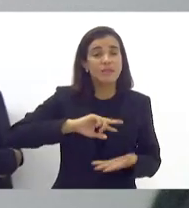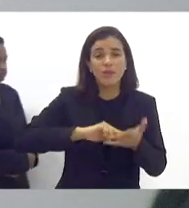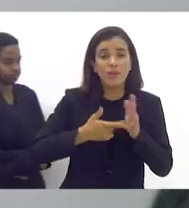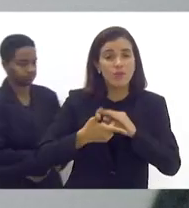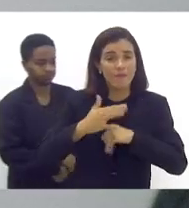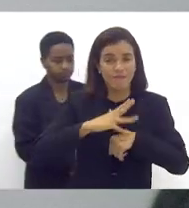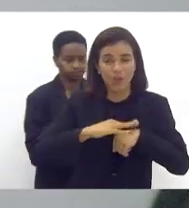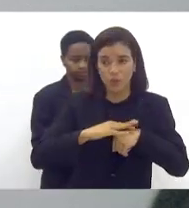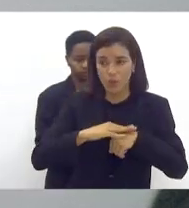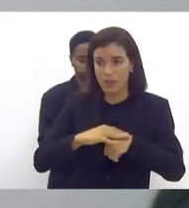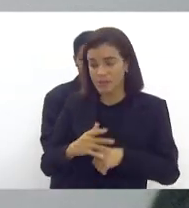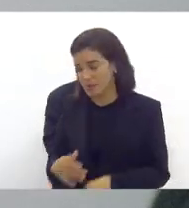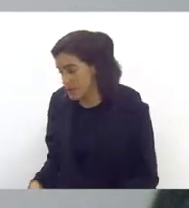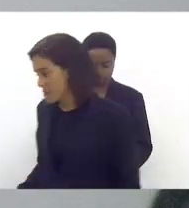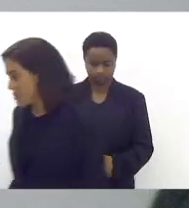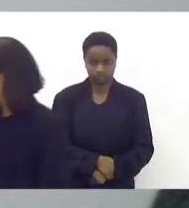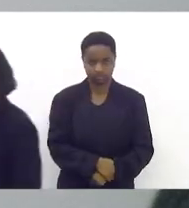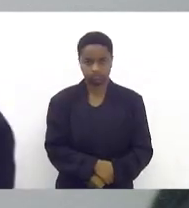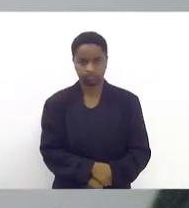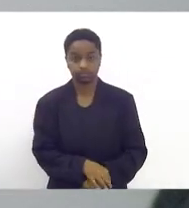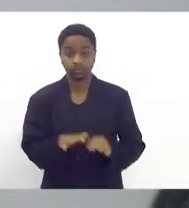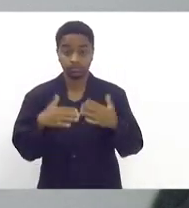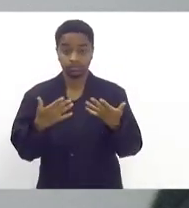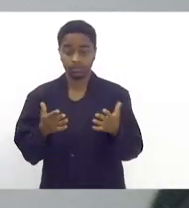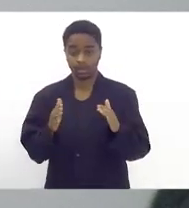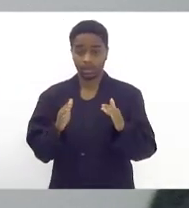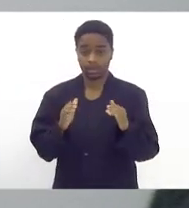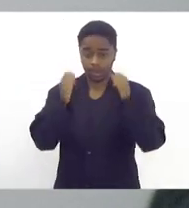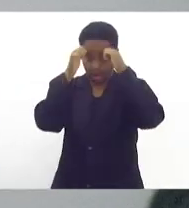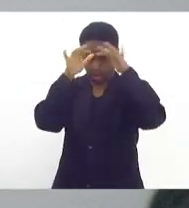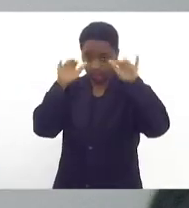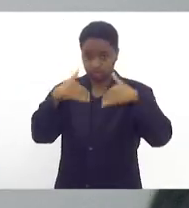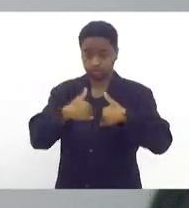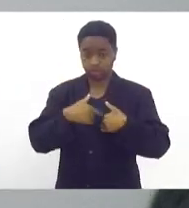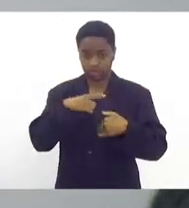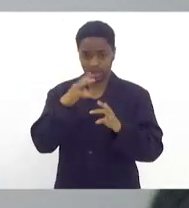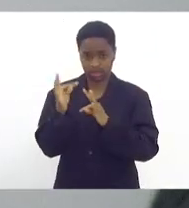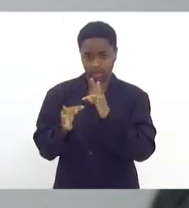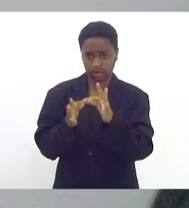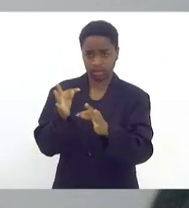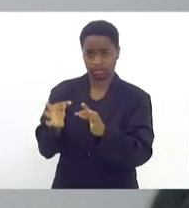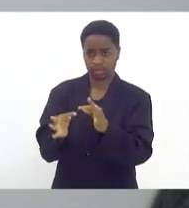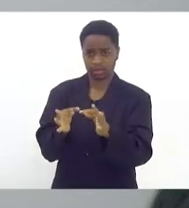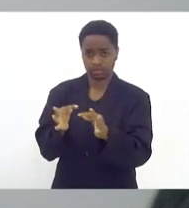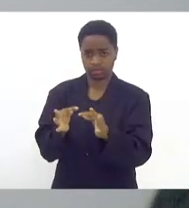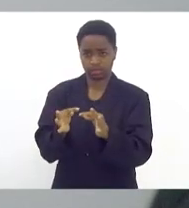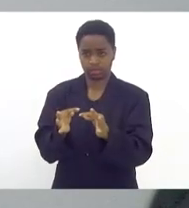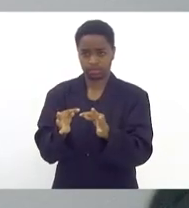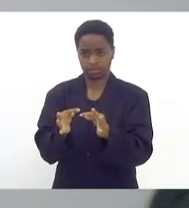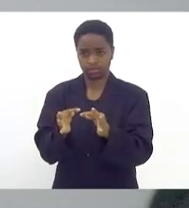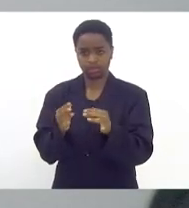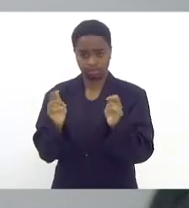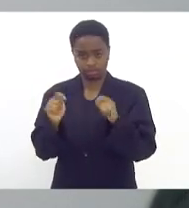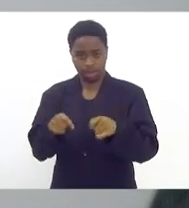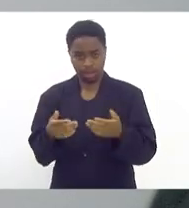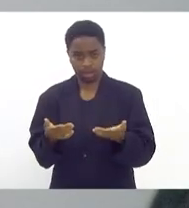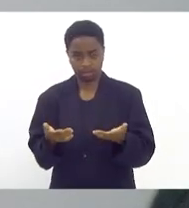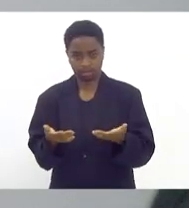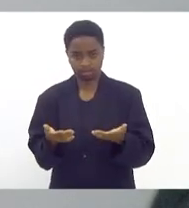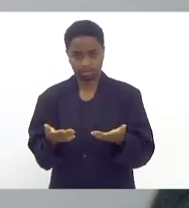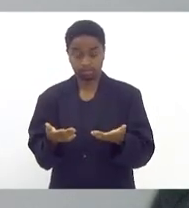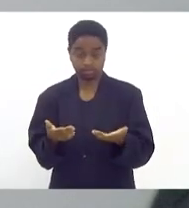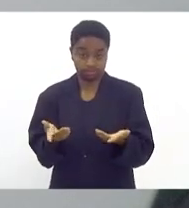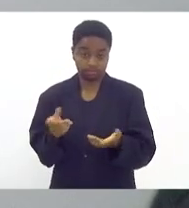doença o autismo tem tratamento para as comorbidades